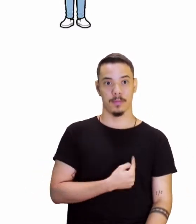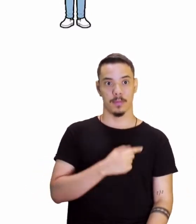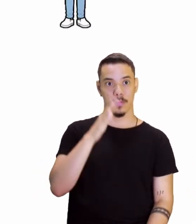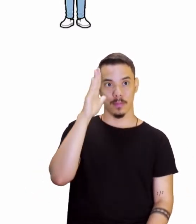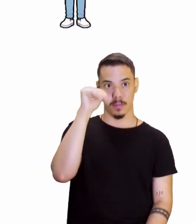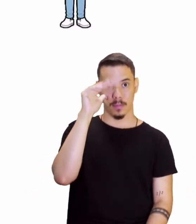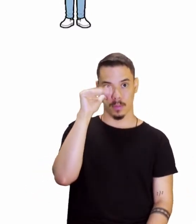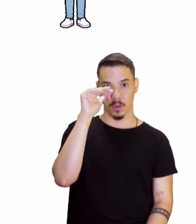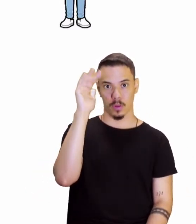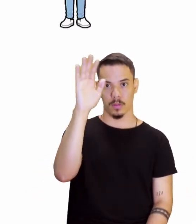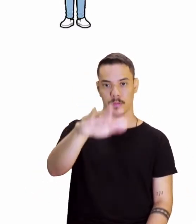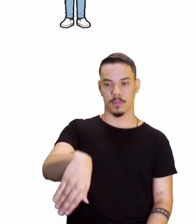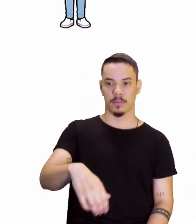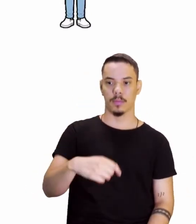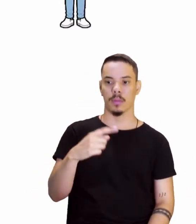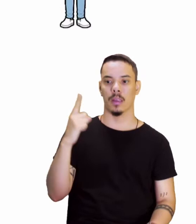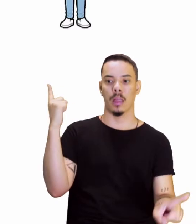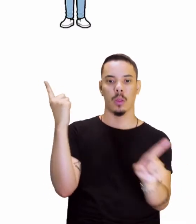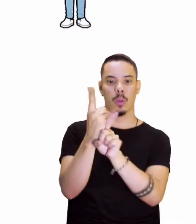de